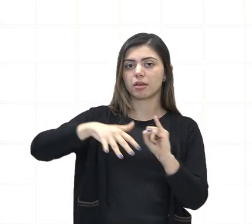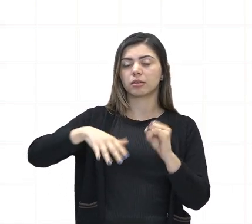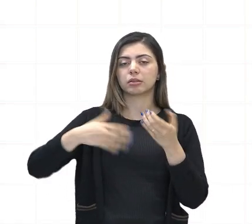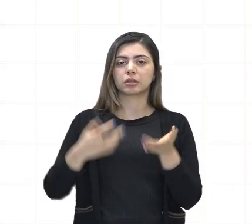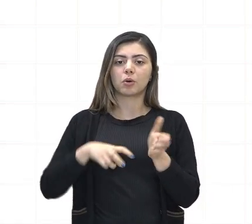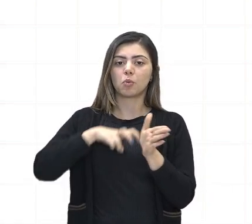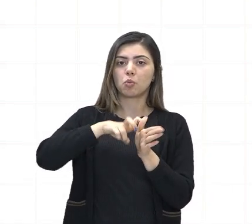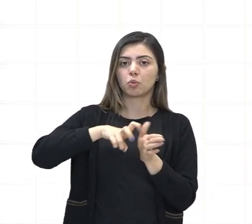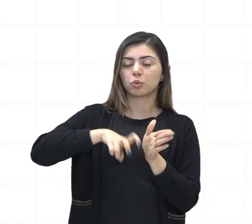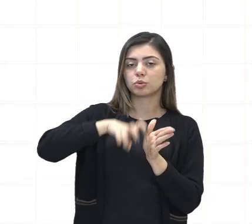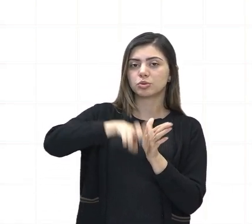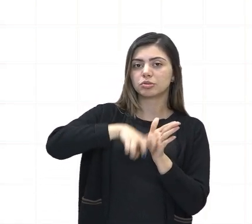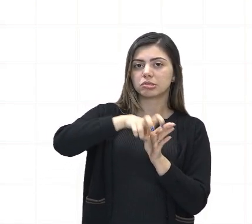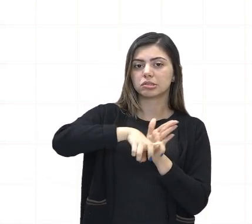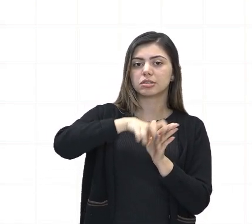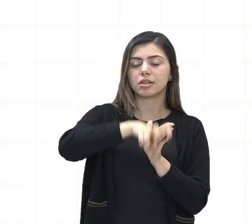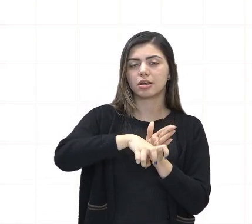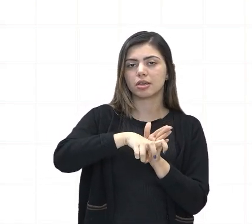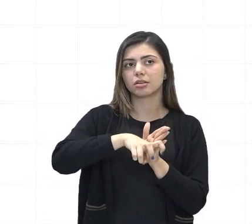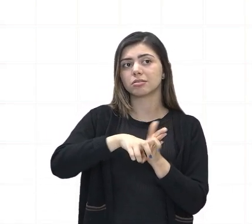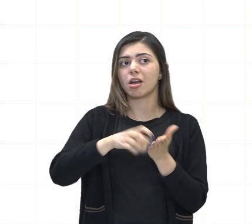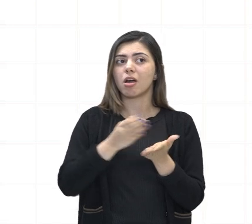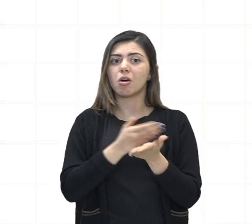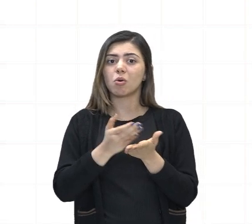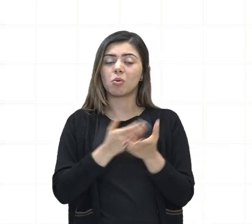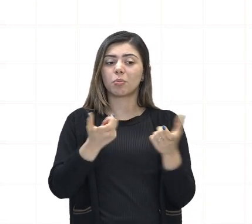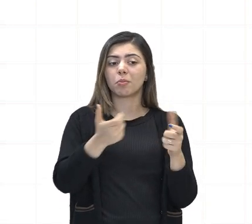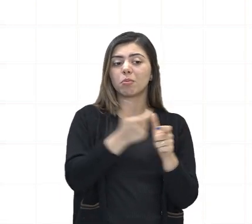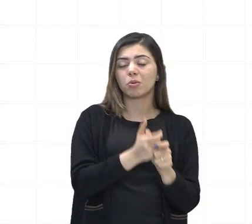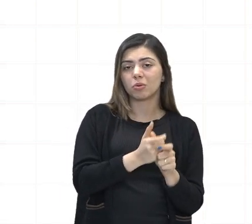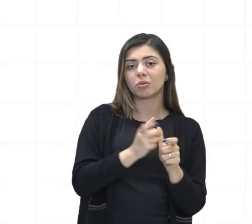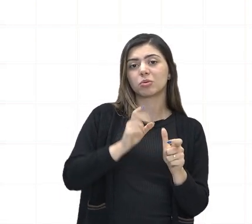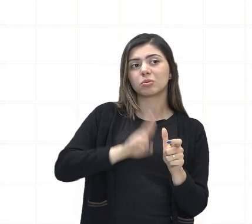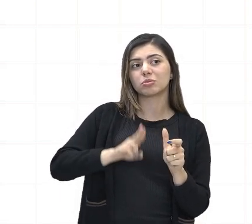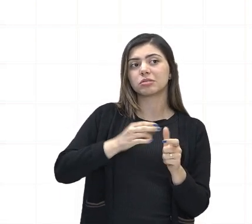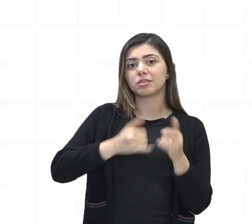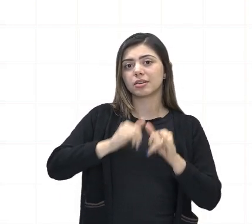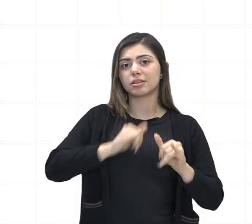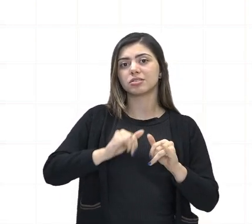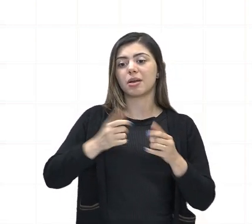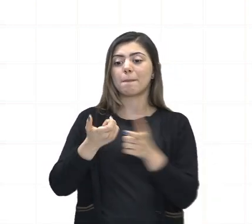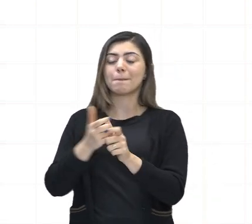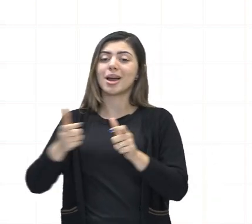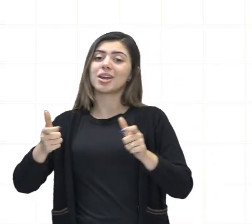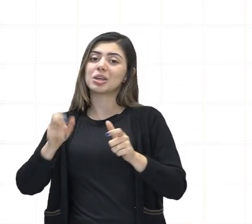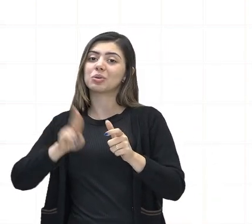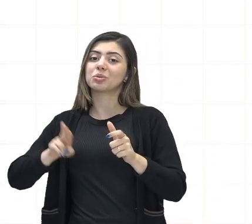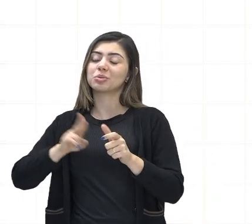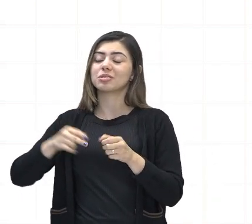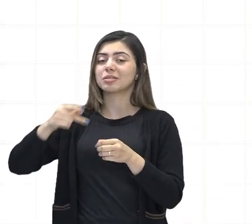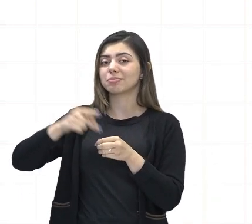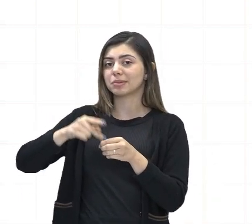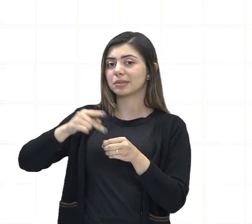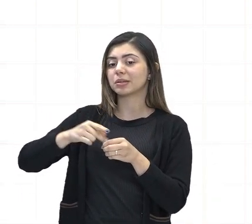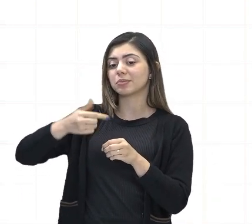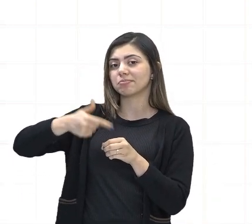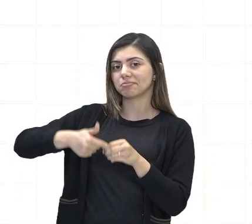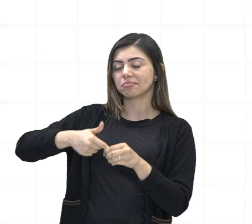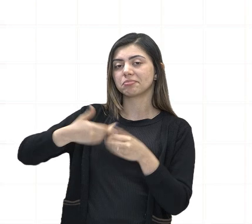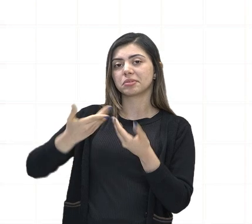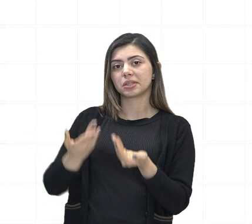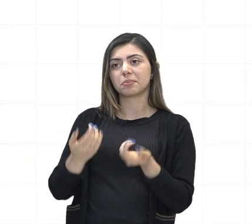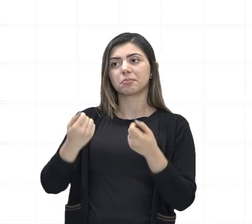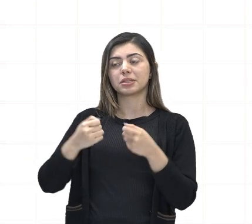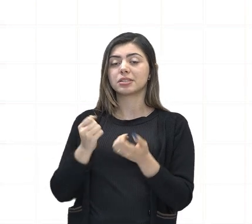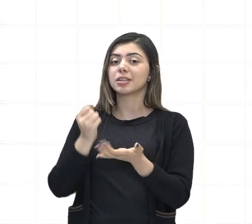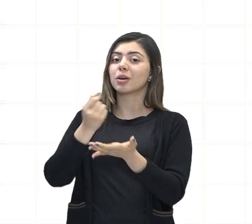uma parte deles só é que tem energia elétrica, a maioria é movida a diesel, então precisa de petróleo. Então precisa comprar, né?